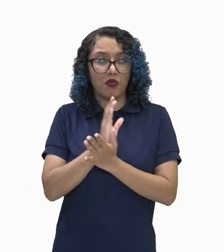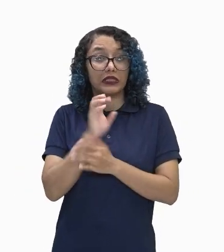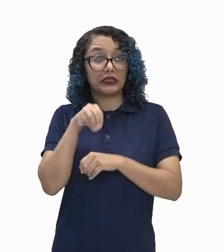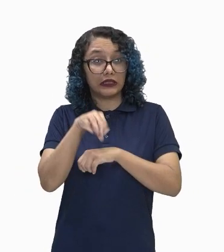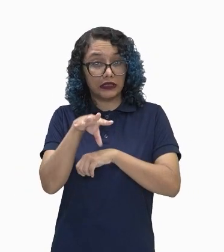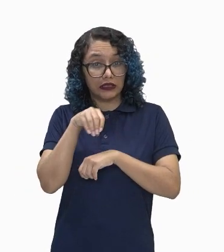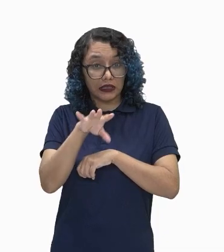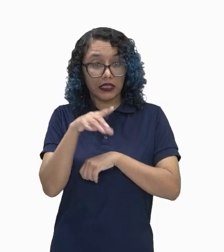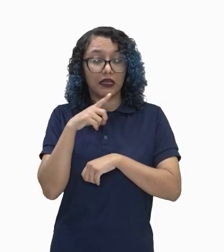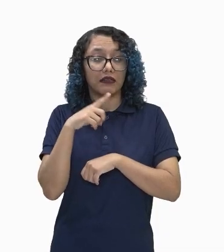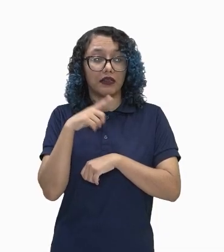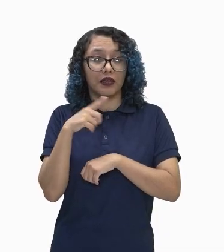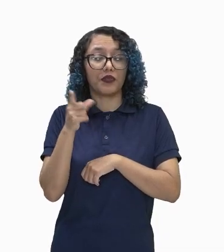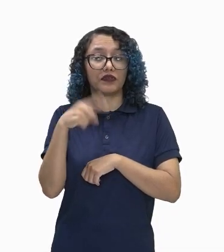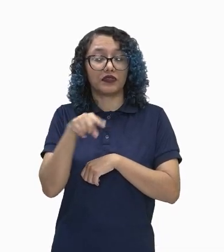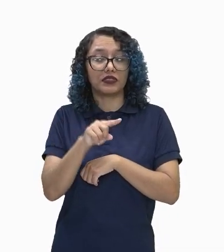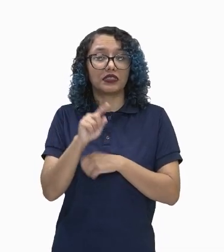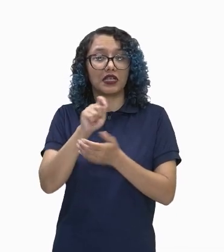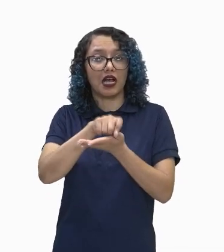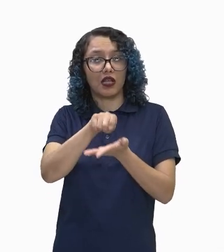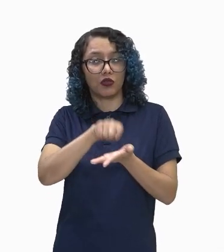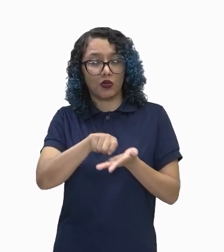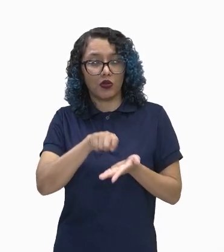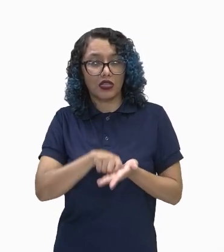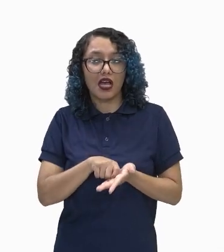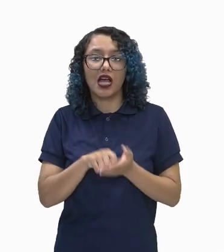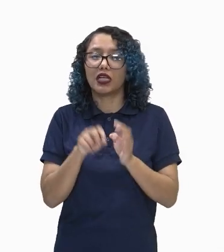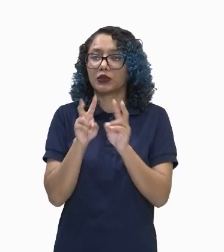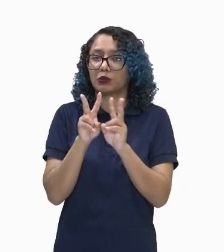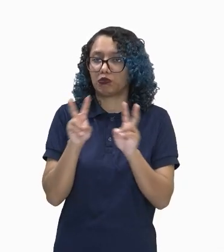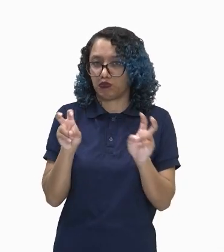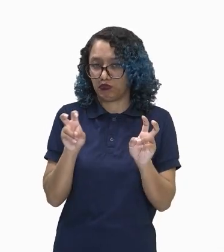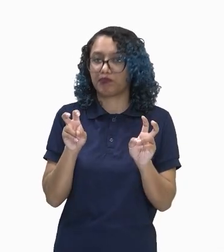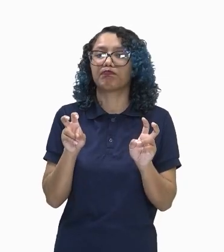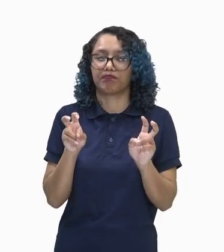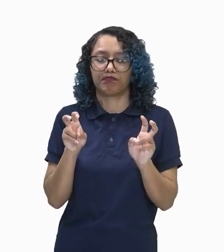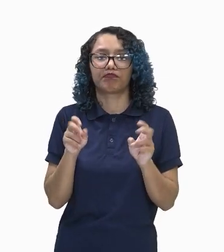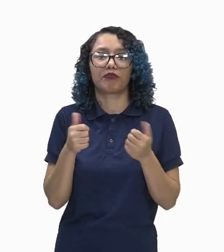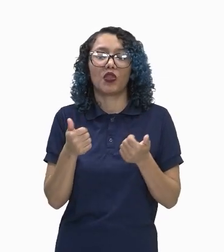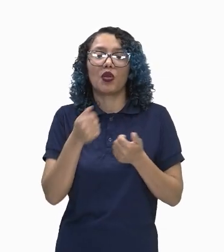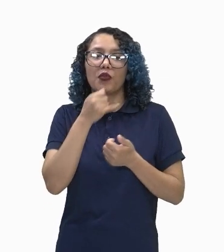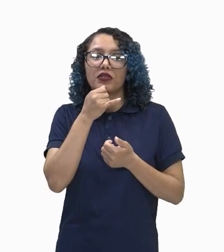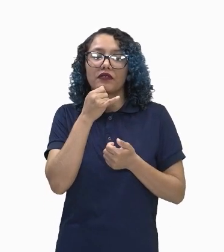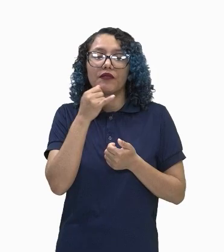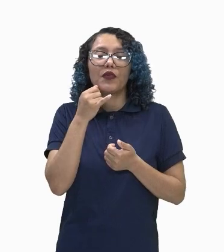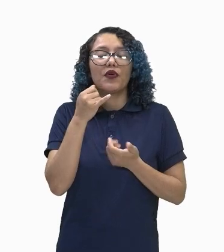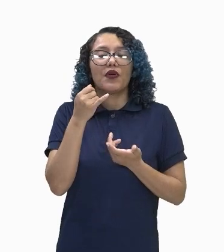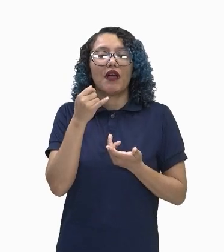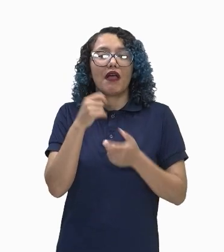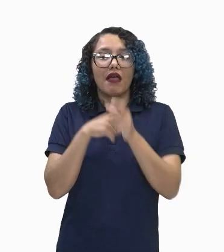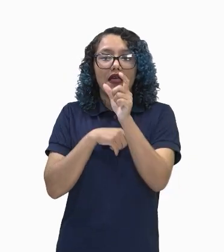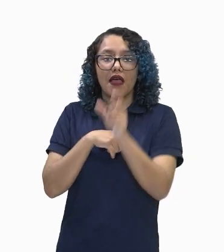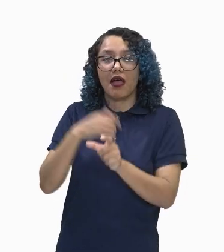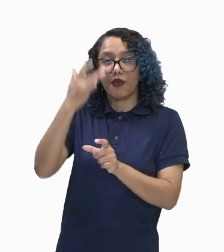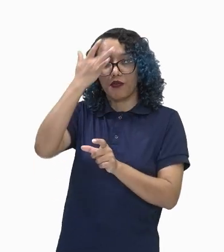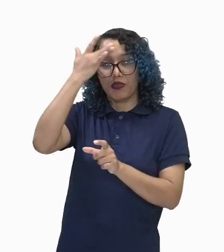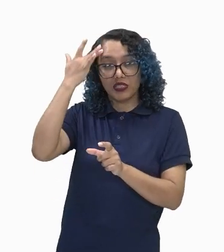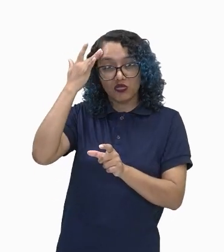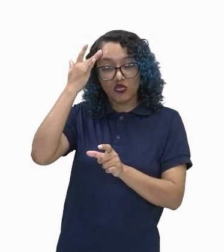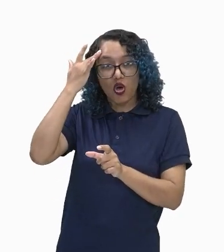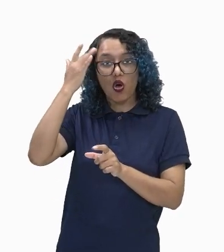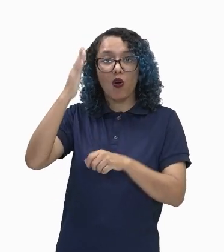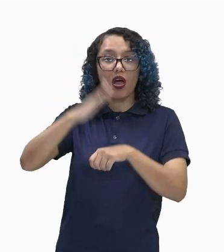como fazer algo sobre esse tema. Descobrir, de repente, quem é o autor, quem foi que